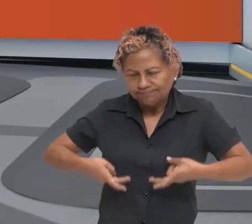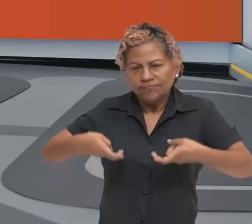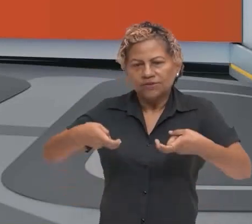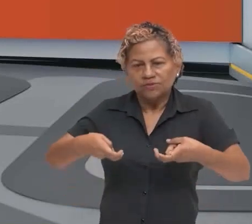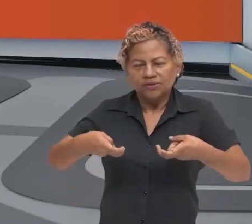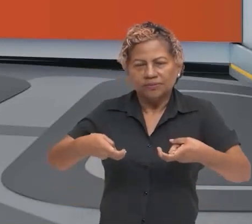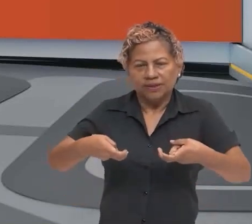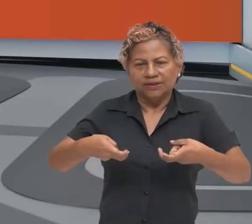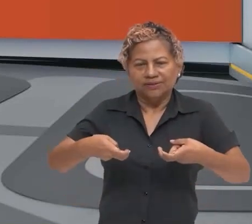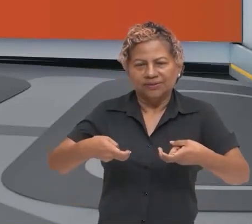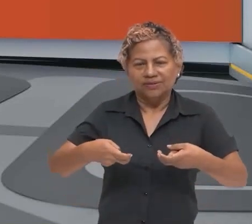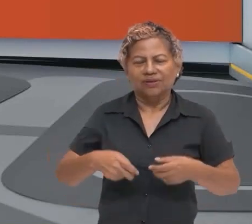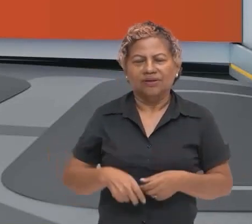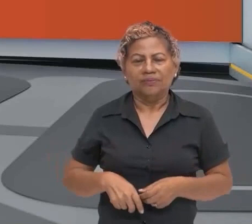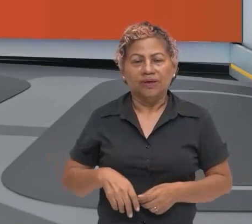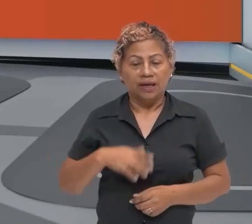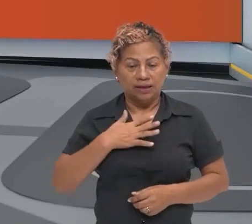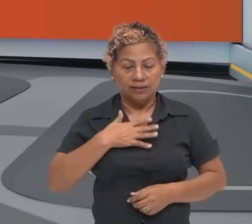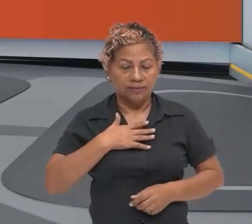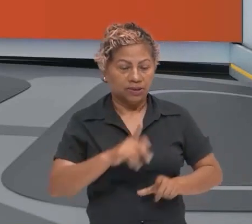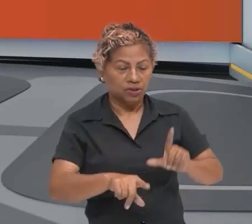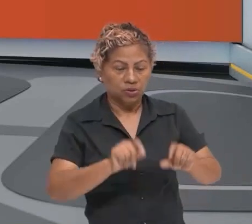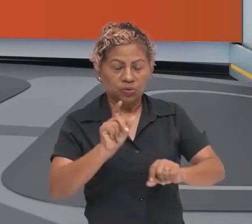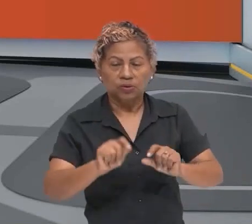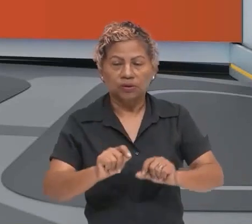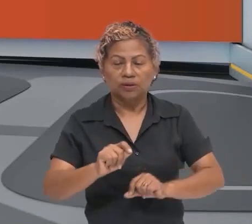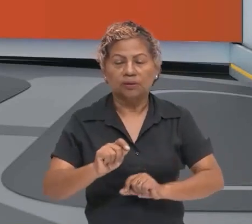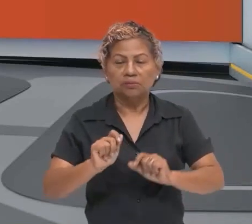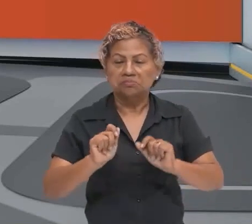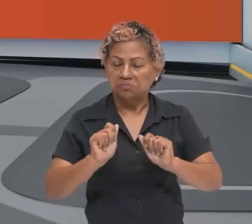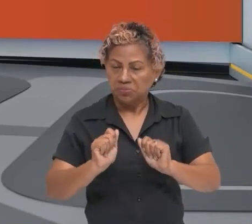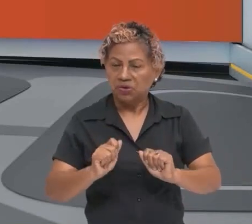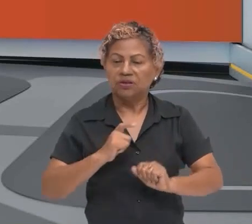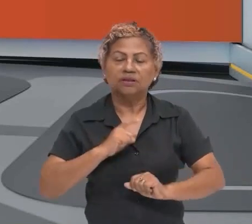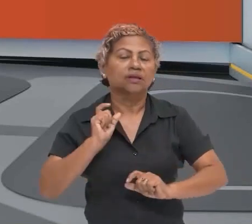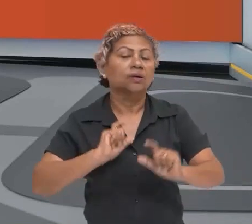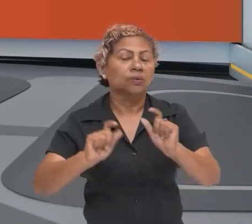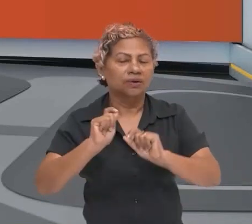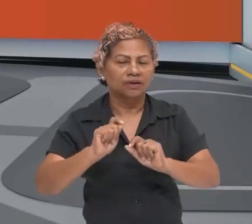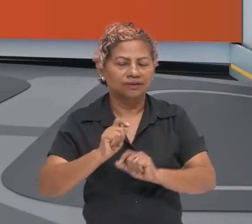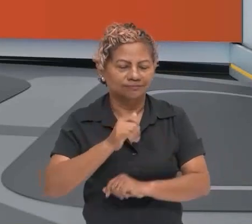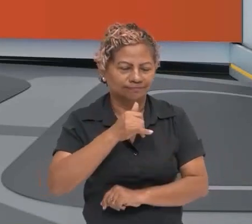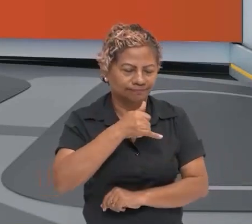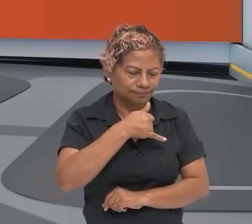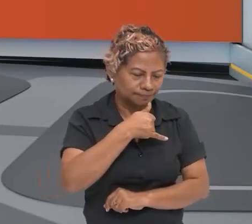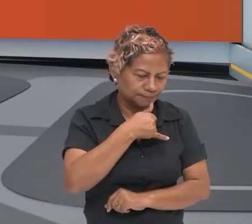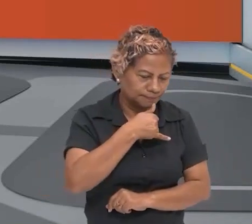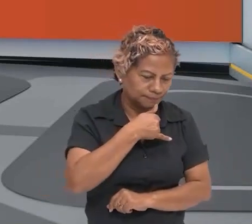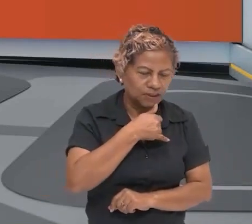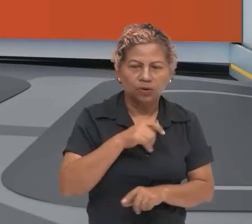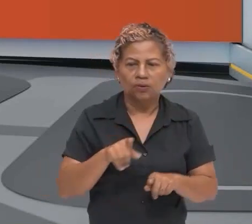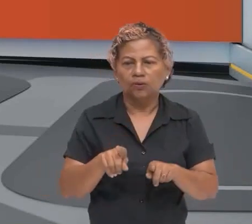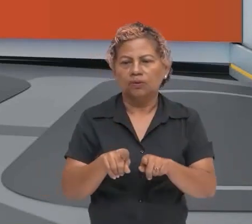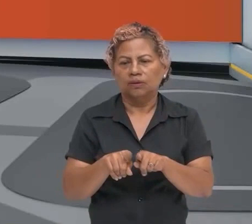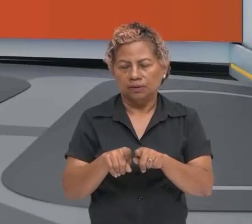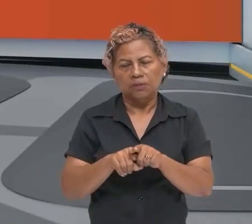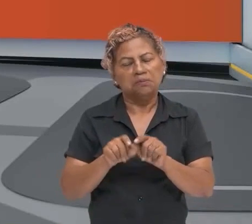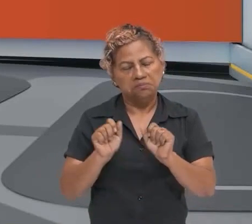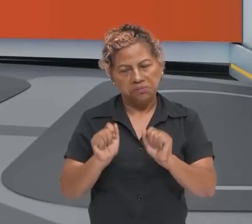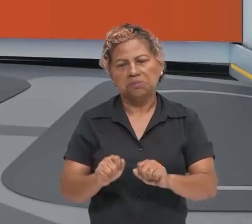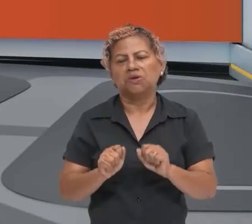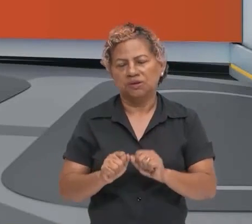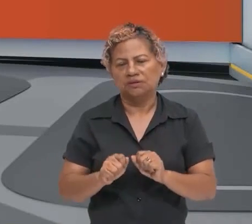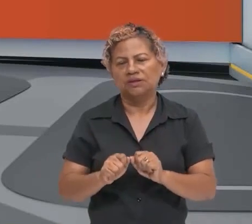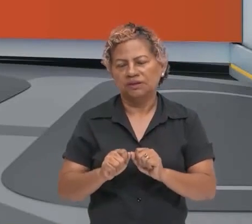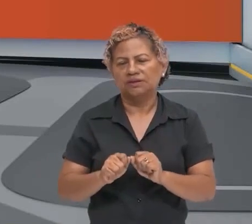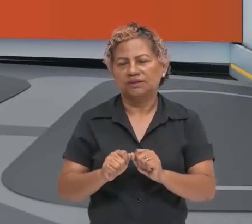nossas escolhas também podem nos trazer o quê? Algumas tristezas ou alegrias, né? Como